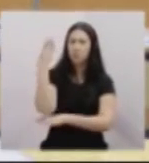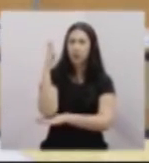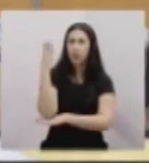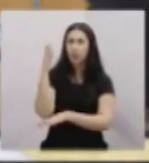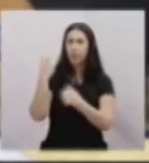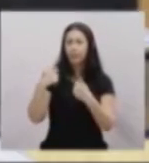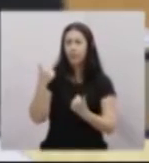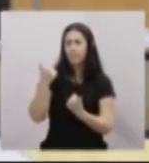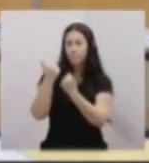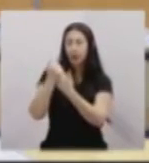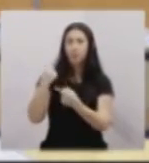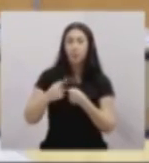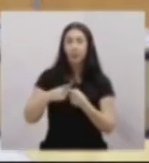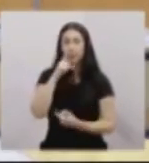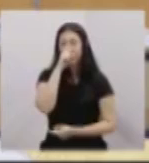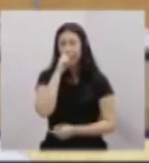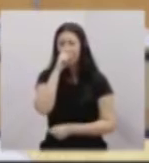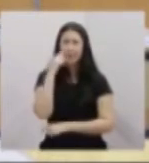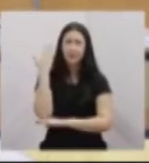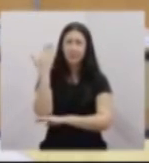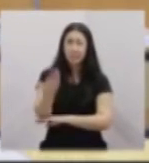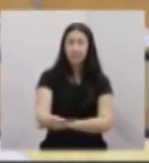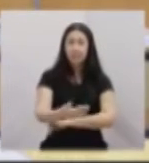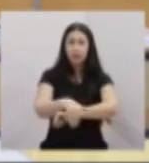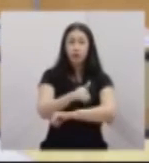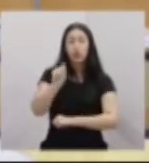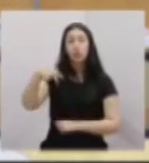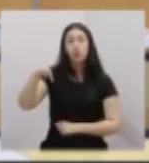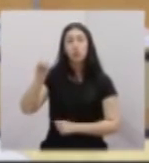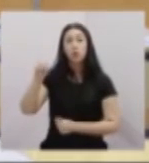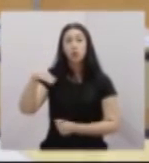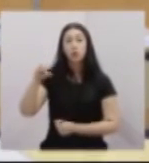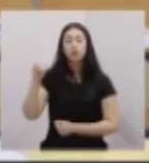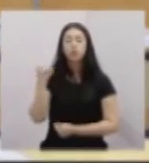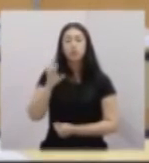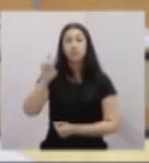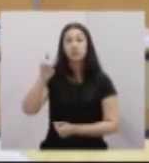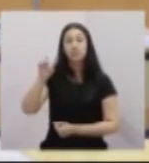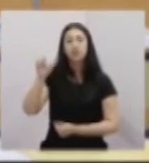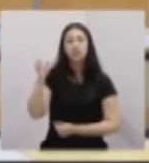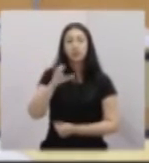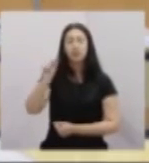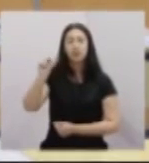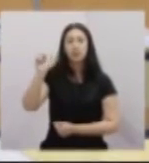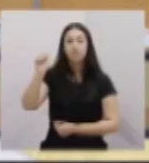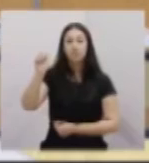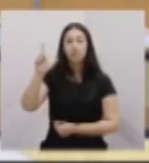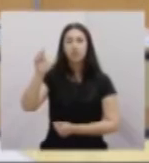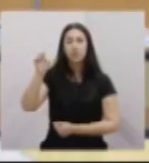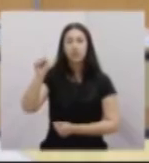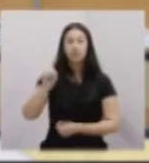madeira que se encontra com risco de queda na rua Antônio Thomas de Sales, próximo ao número 220, no